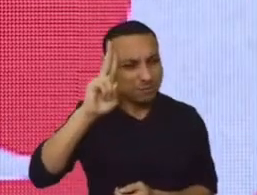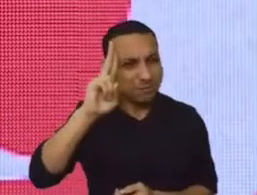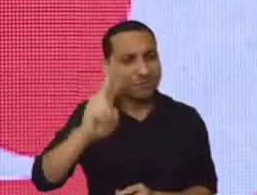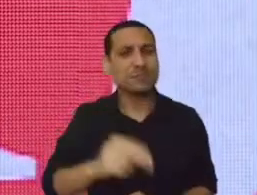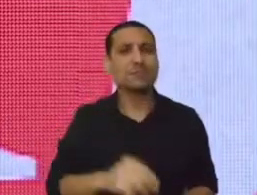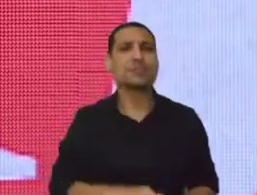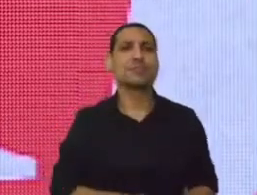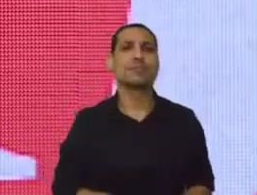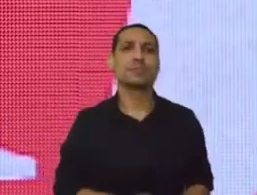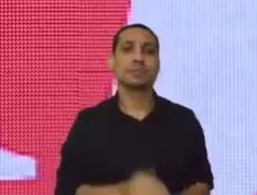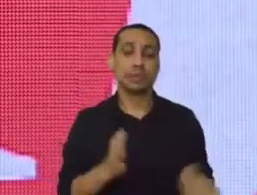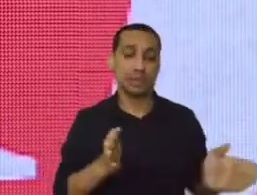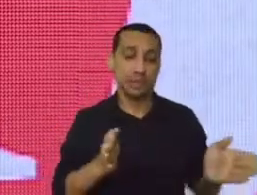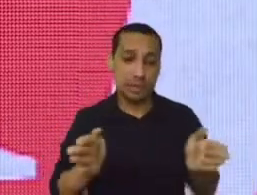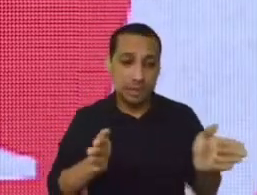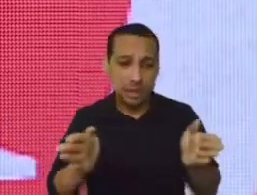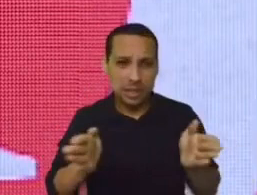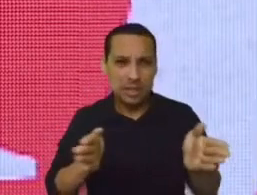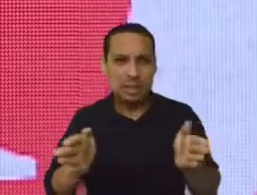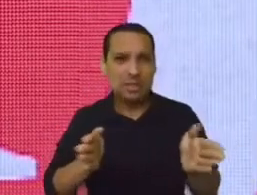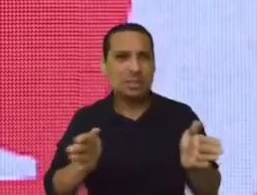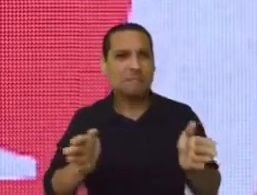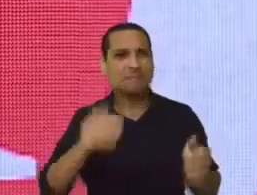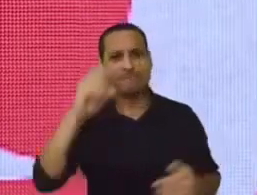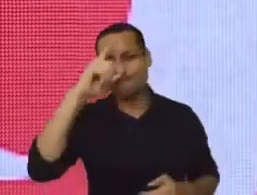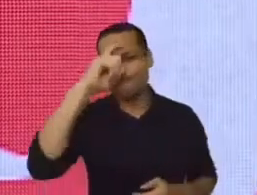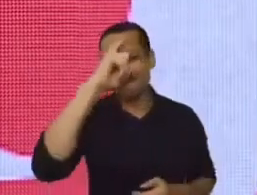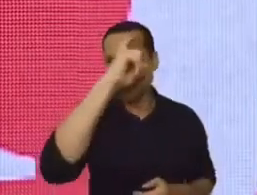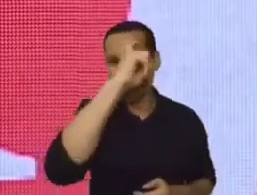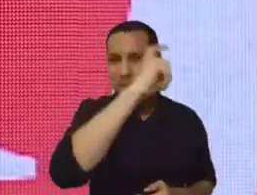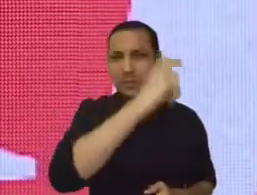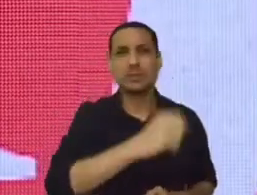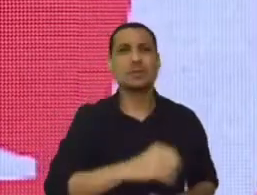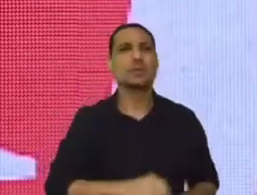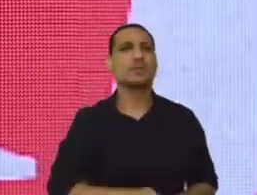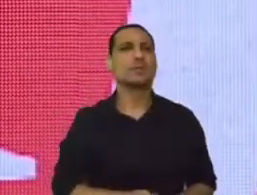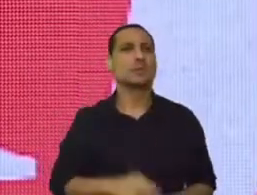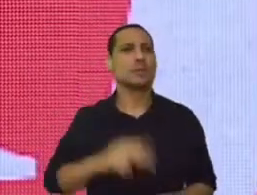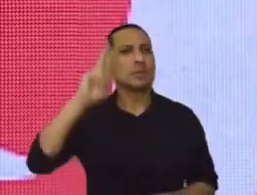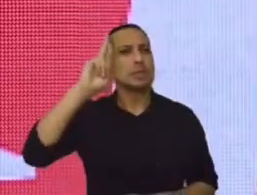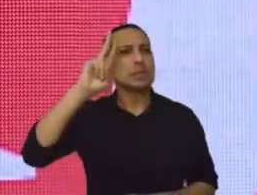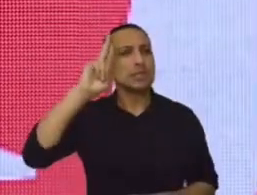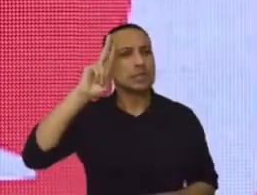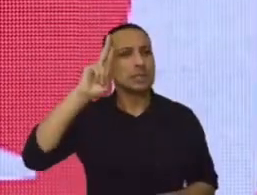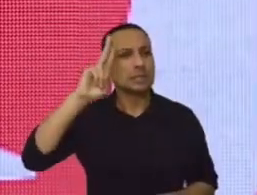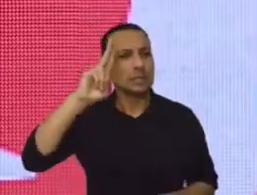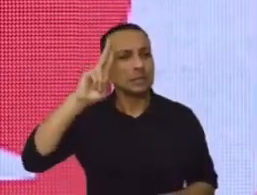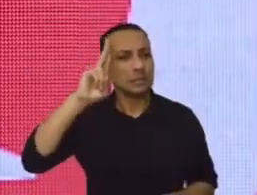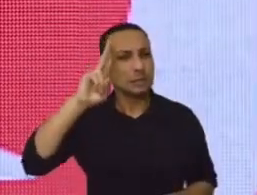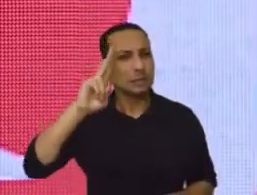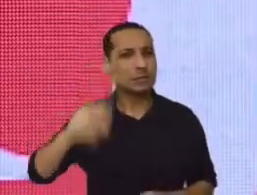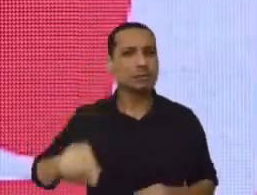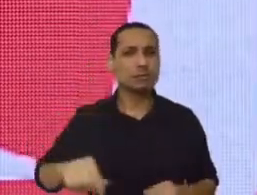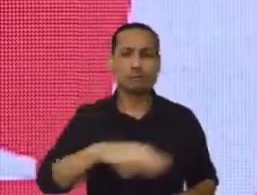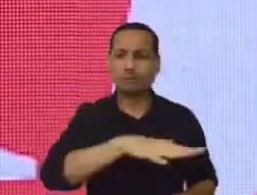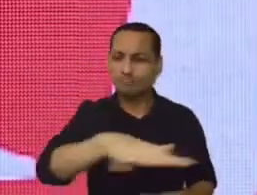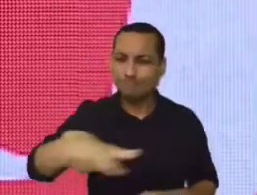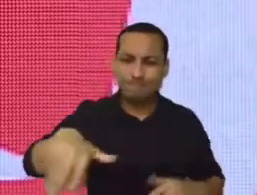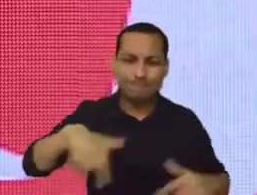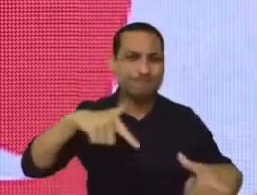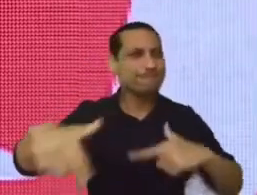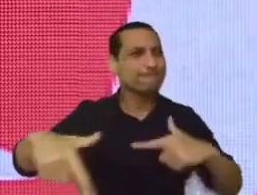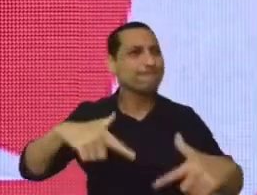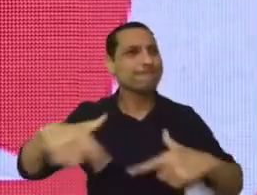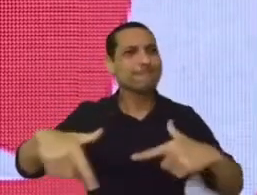vivemos é um momento terrível, é o pior momento da história da nossa classe trabalhadora no Brasil. A vida nunca foi fácil